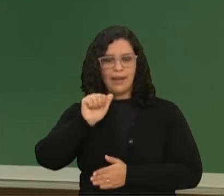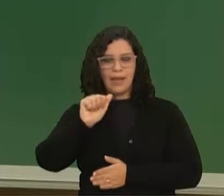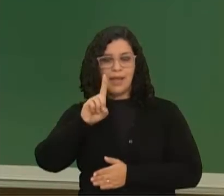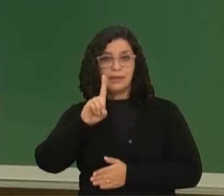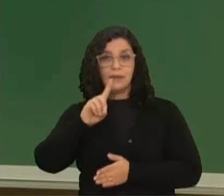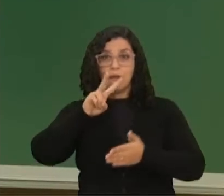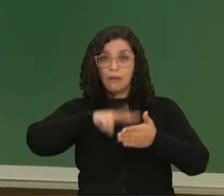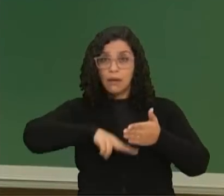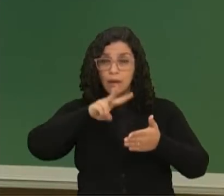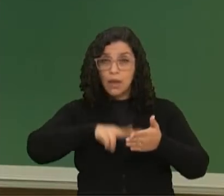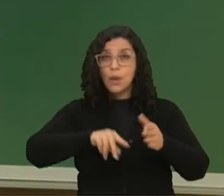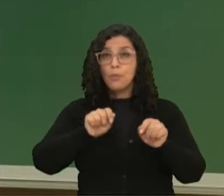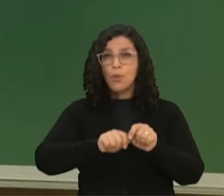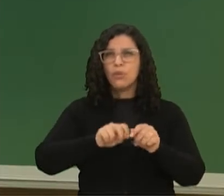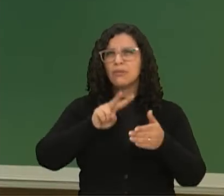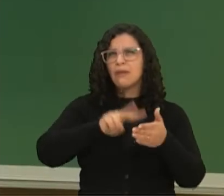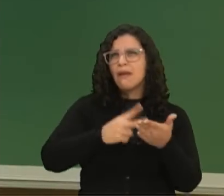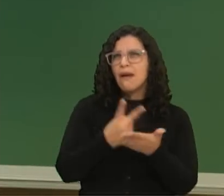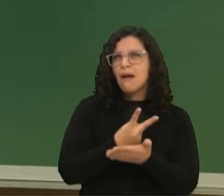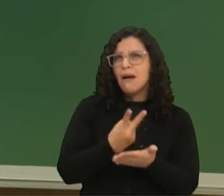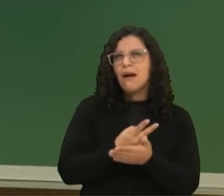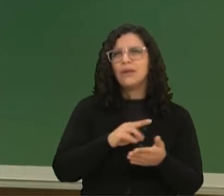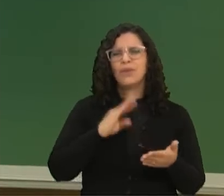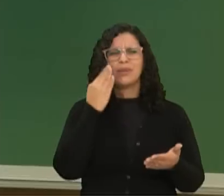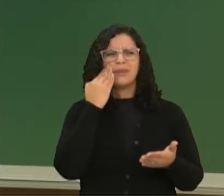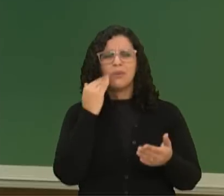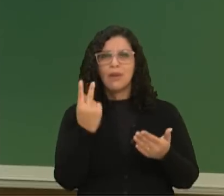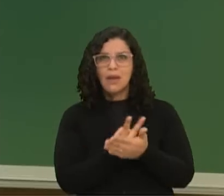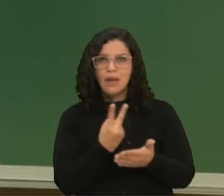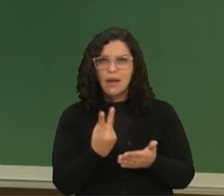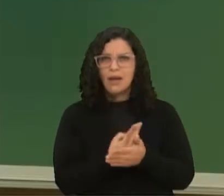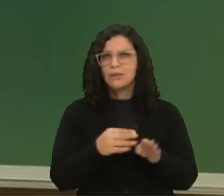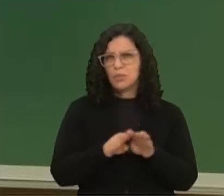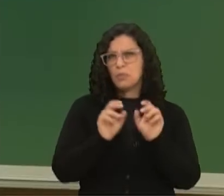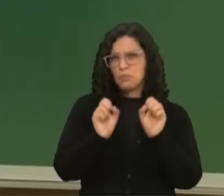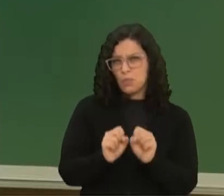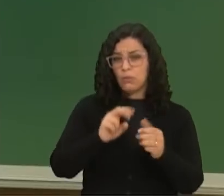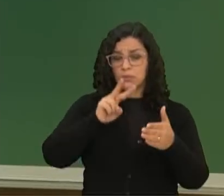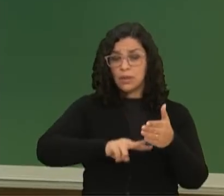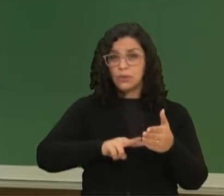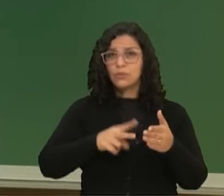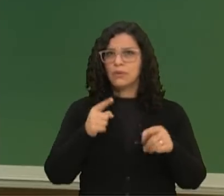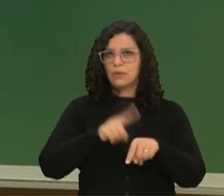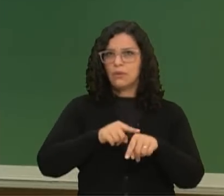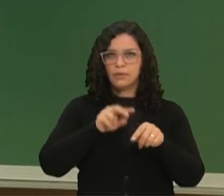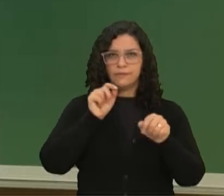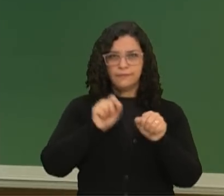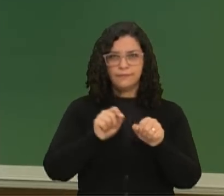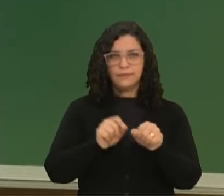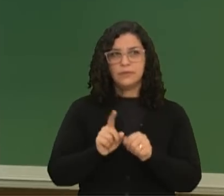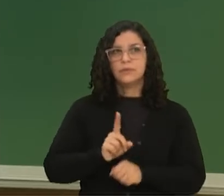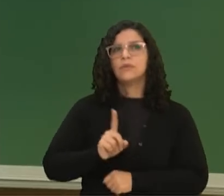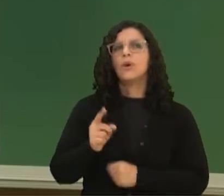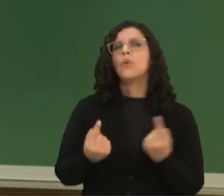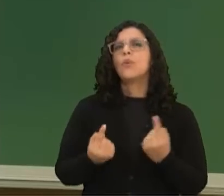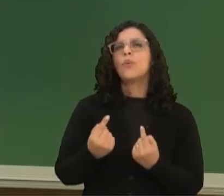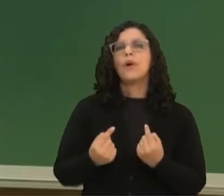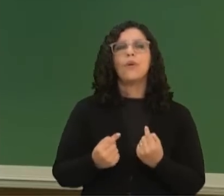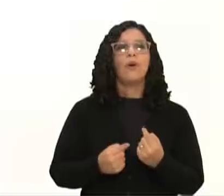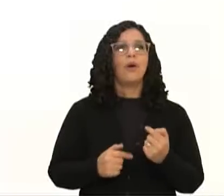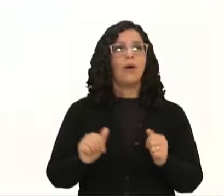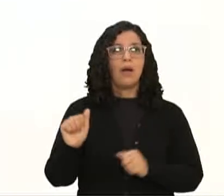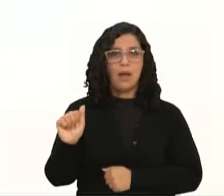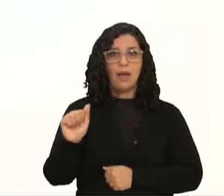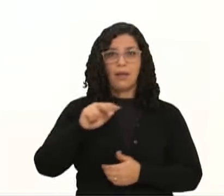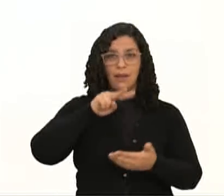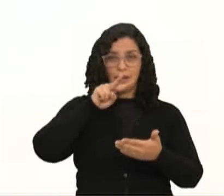misread pode ser ler errado, ou interpretou errado, entendeu errado a leitura que fez. Então, vamos lá? Letter